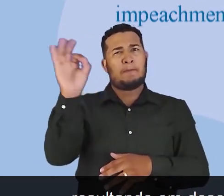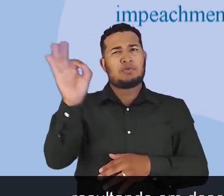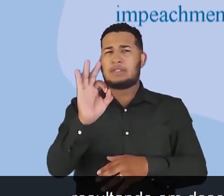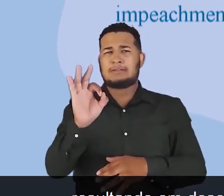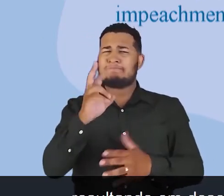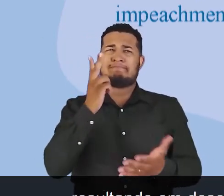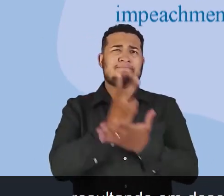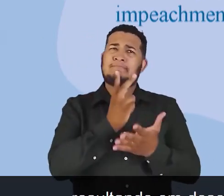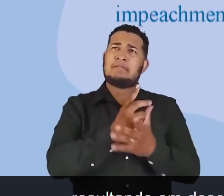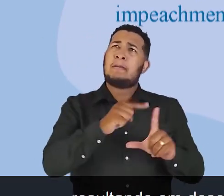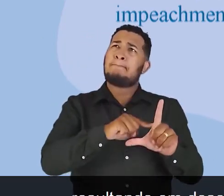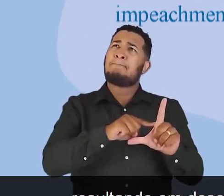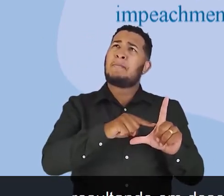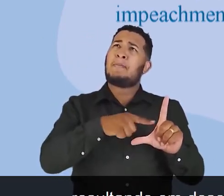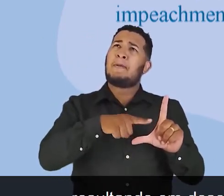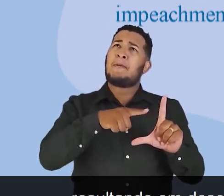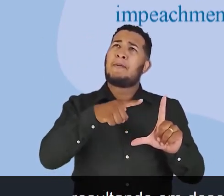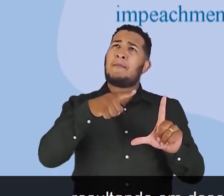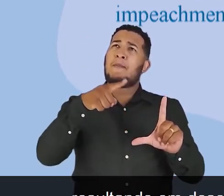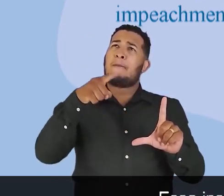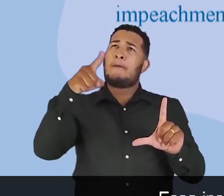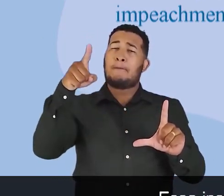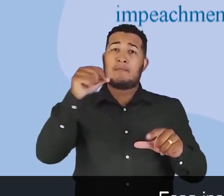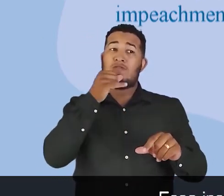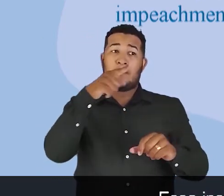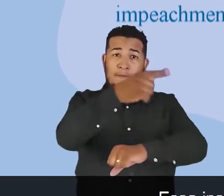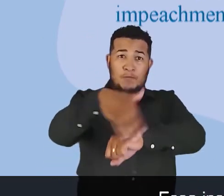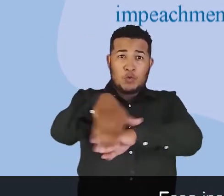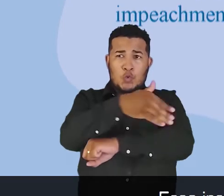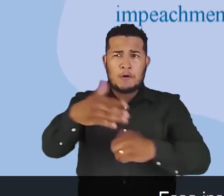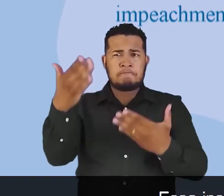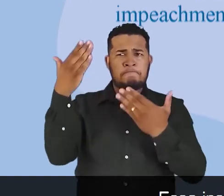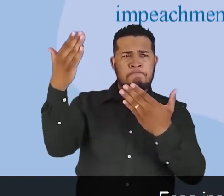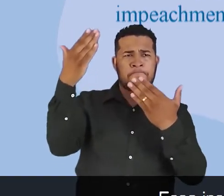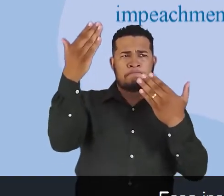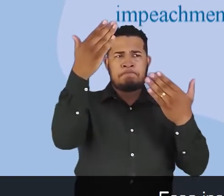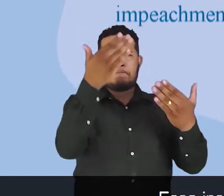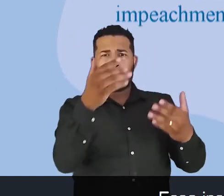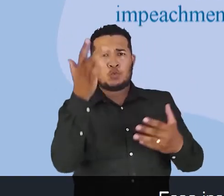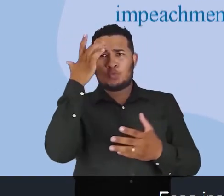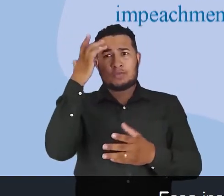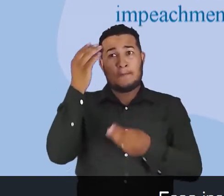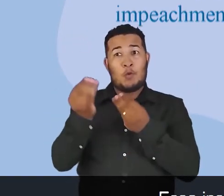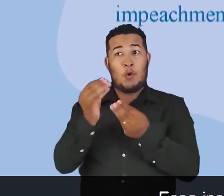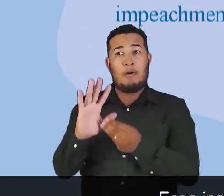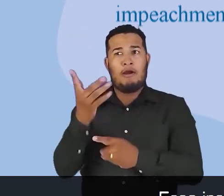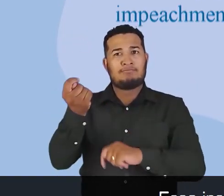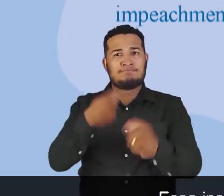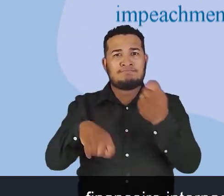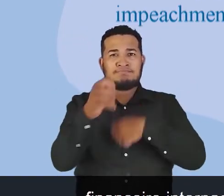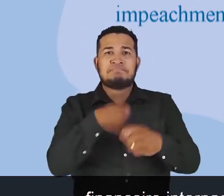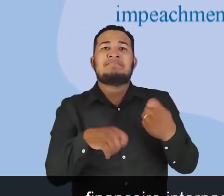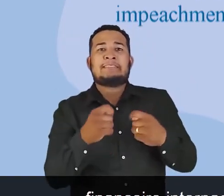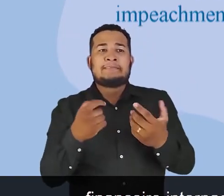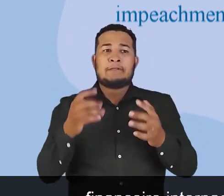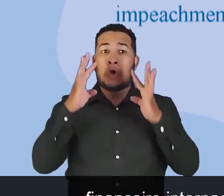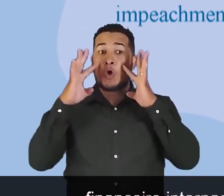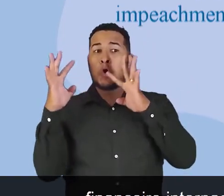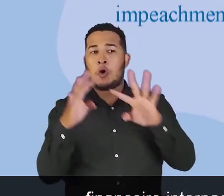que subia implacavelmente. Essa insegurança nas ruas, a desconfiança por parte do mercado